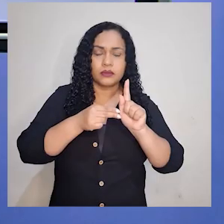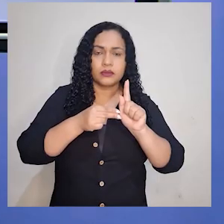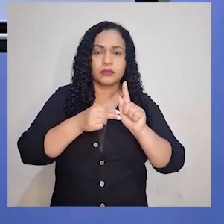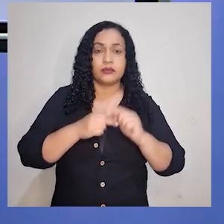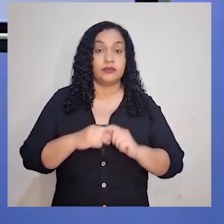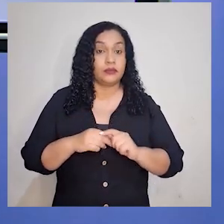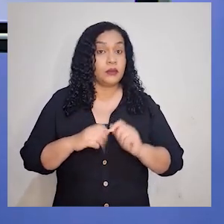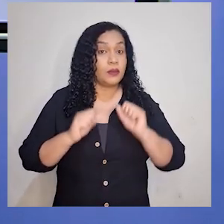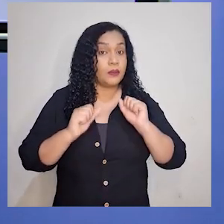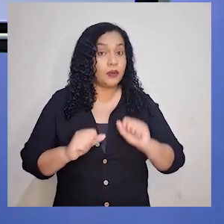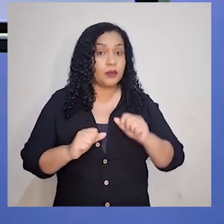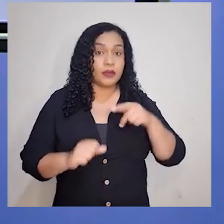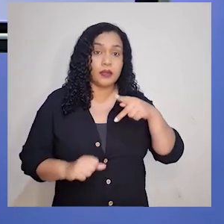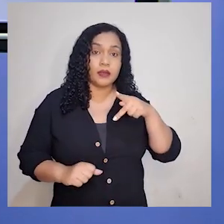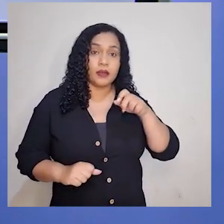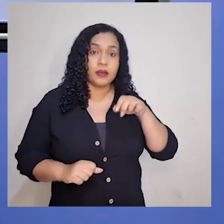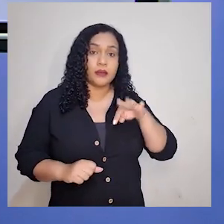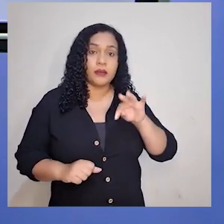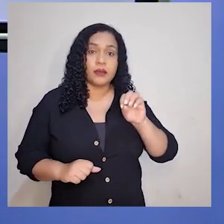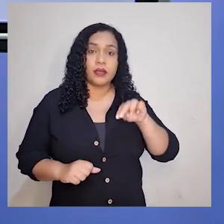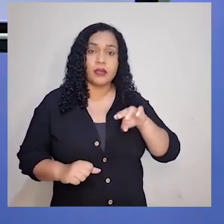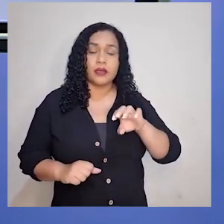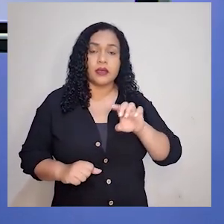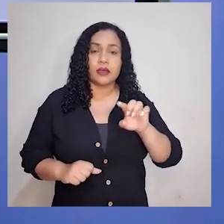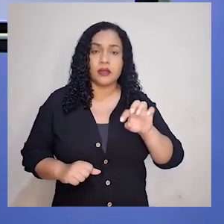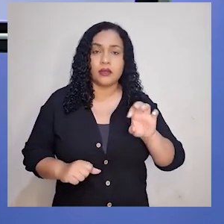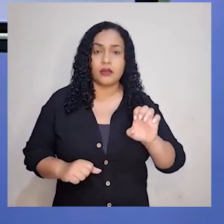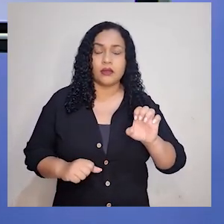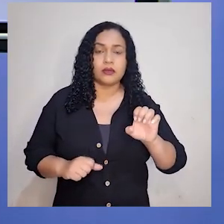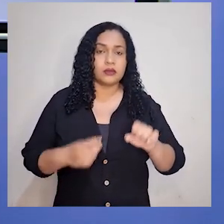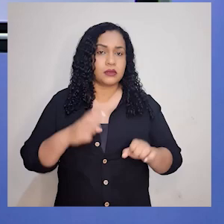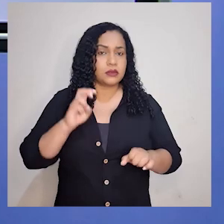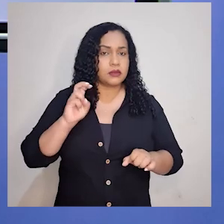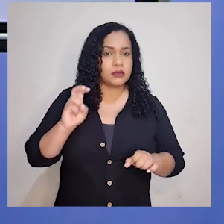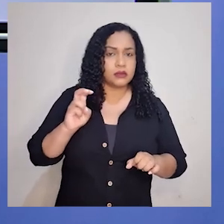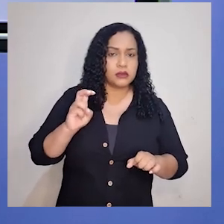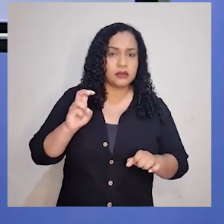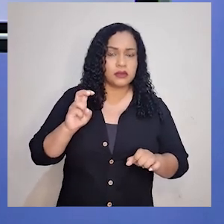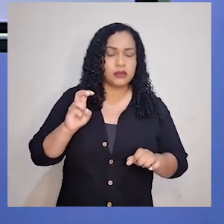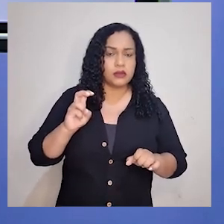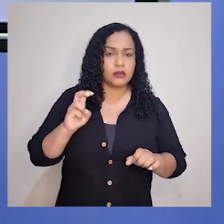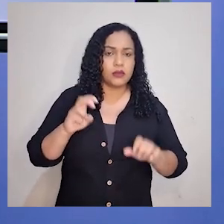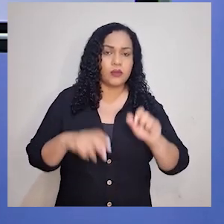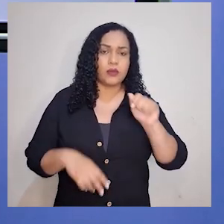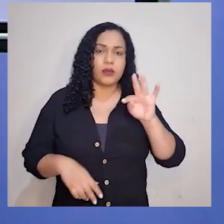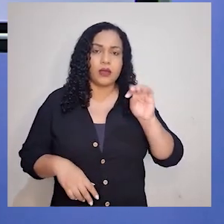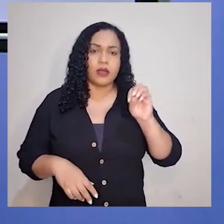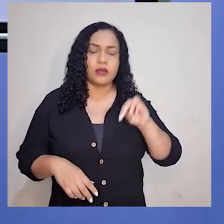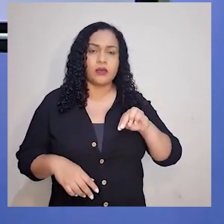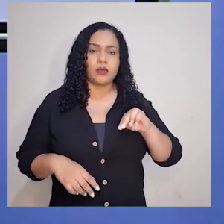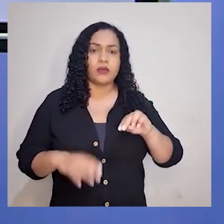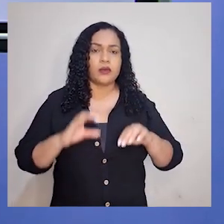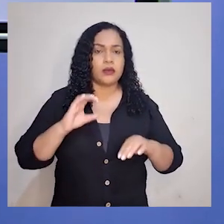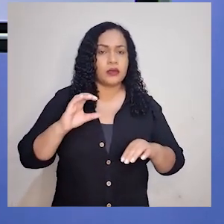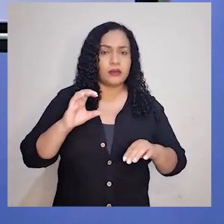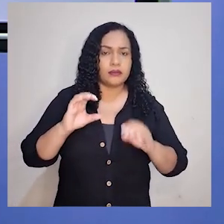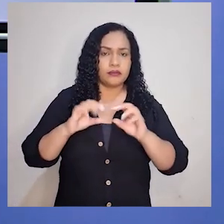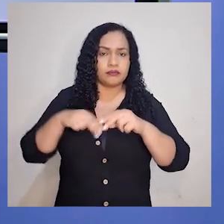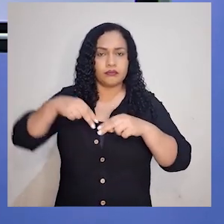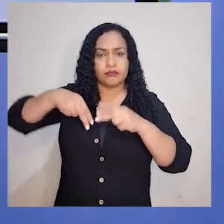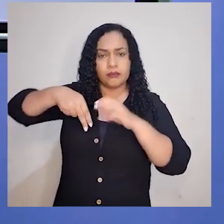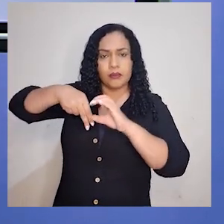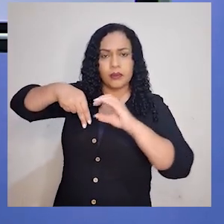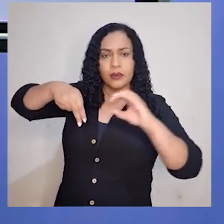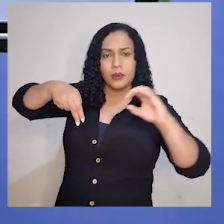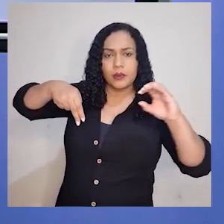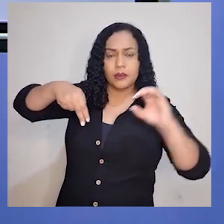guanina. A pentose pode ser um açúcar que apresenta moléculas formadas por 5 átomos de carbono. E